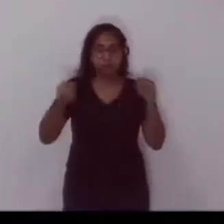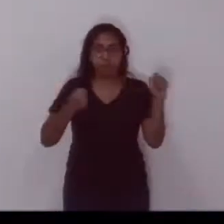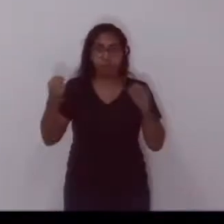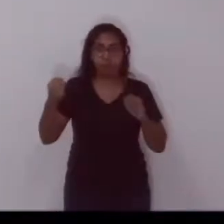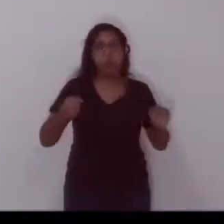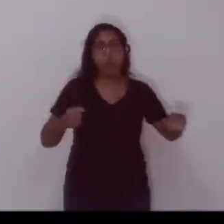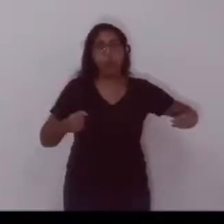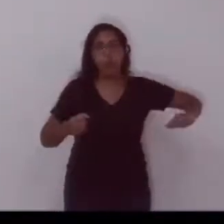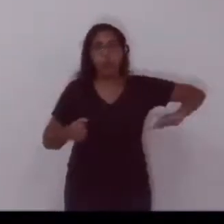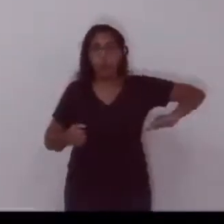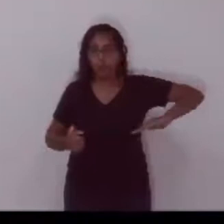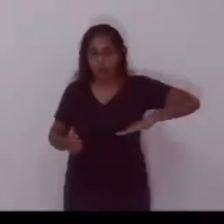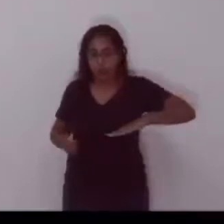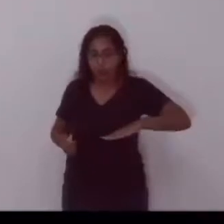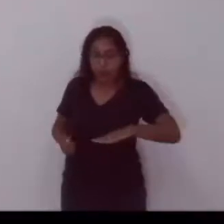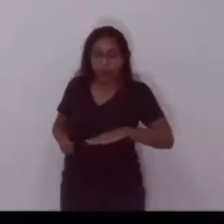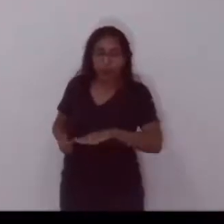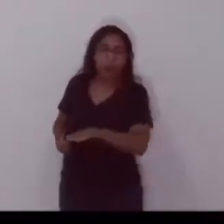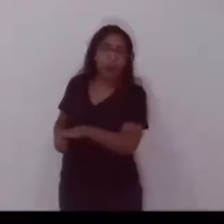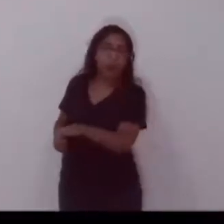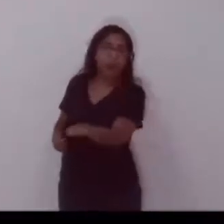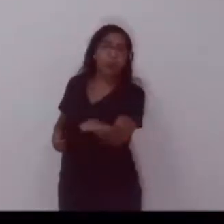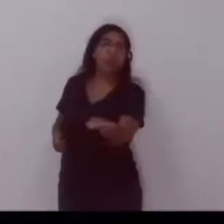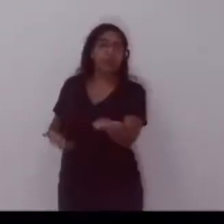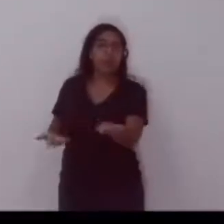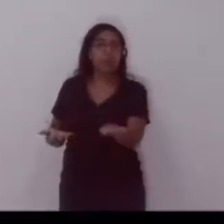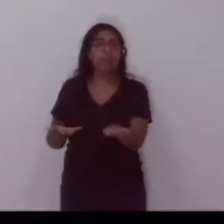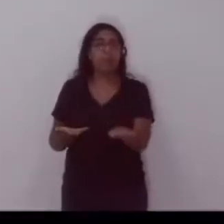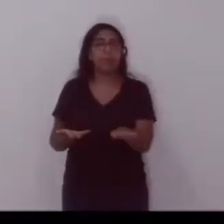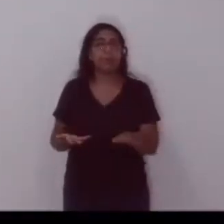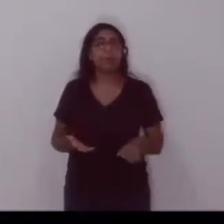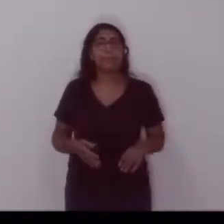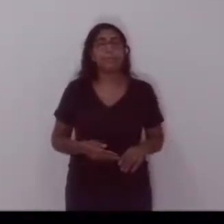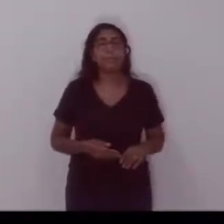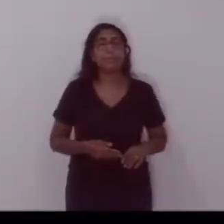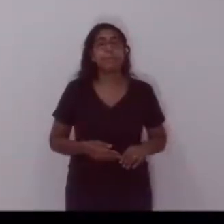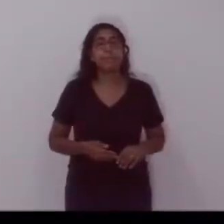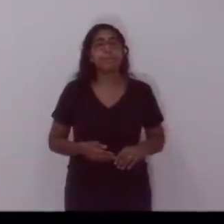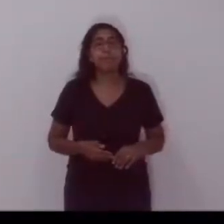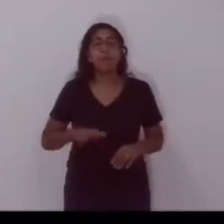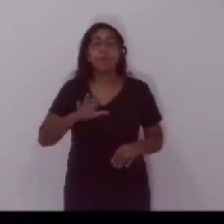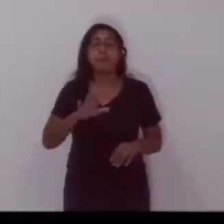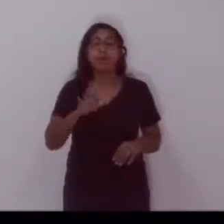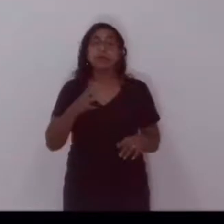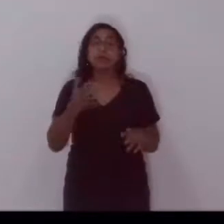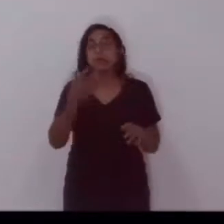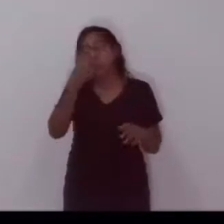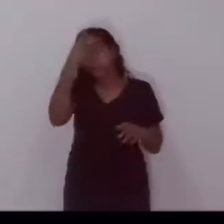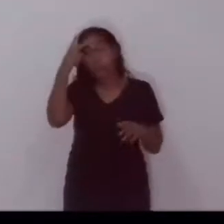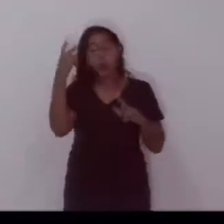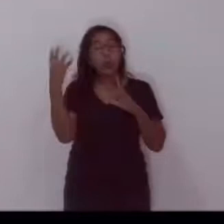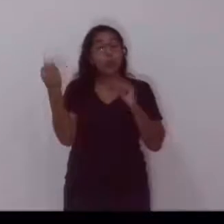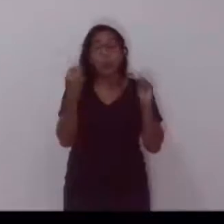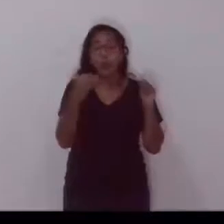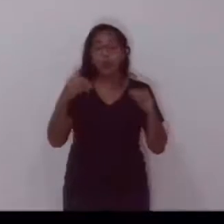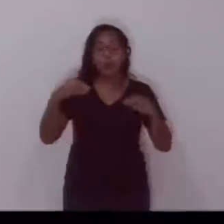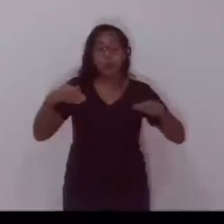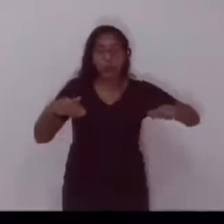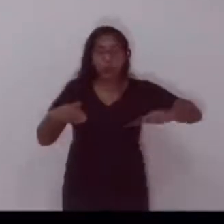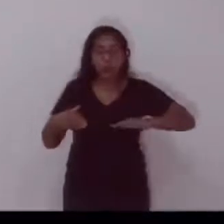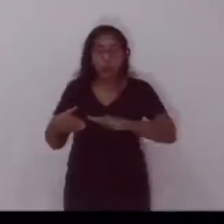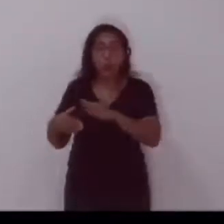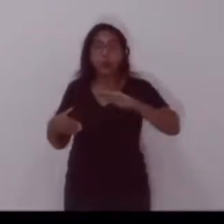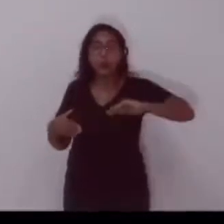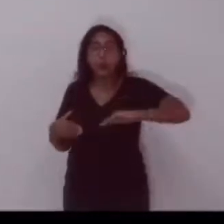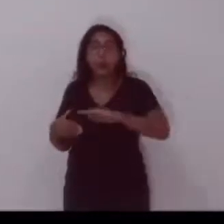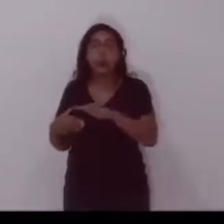humano social, quem não pega aquela... Eu pego menos, né, porque eu paro ali no Morumbi, mas é desumano o trabalhador que ficou o dia